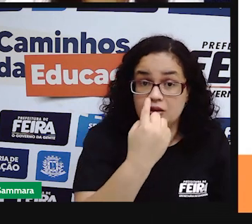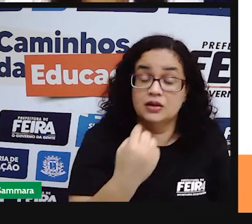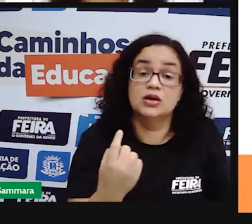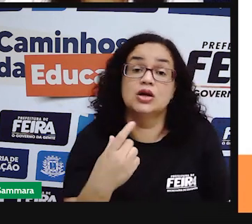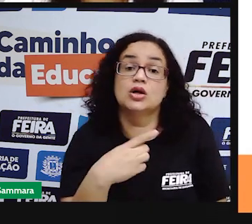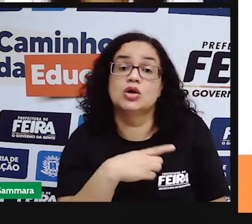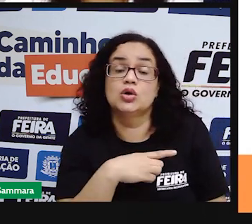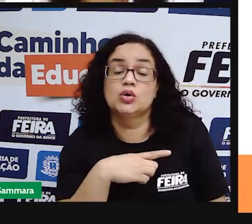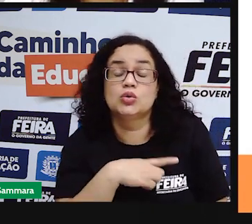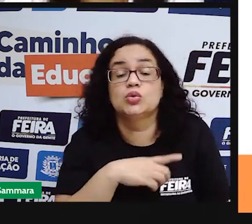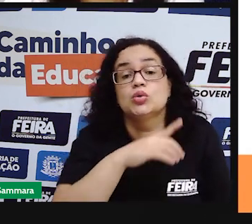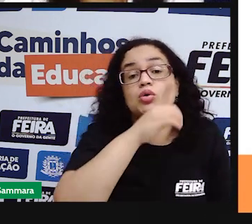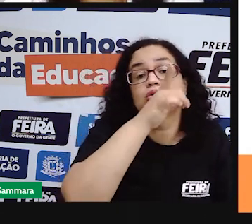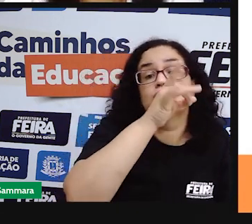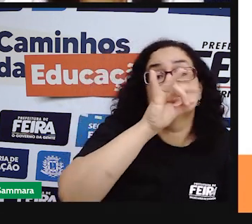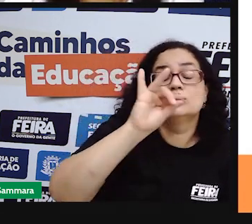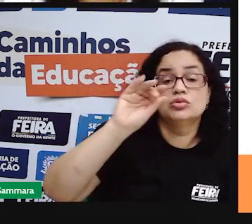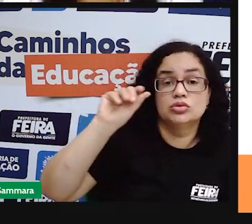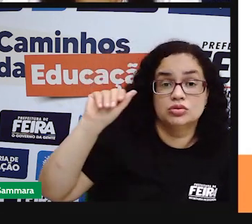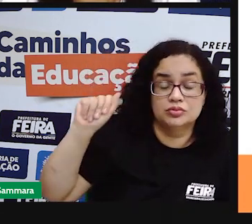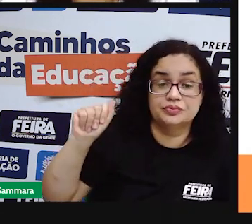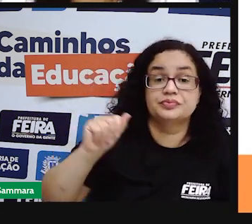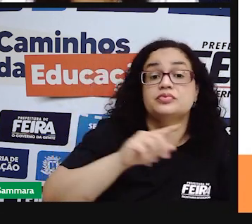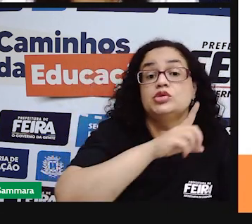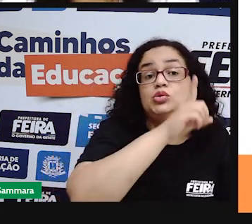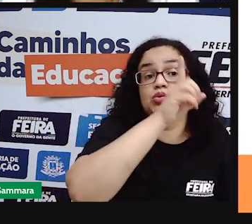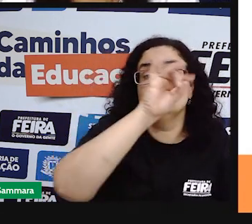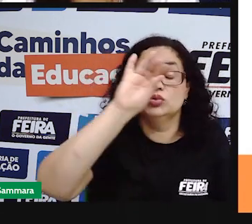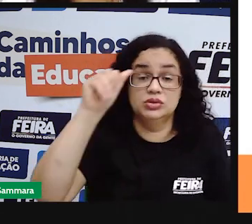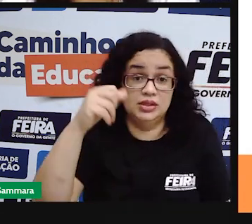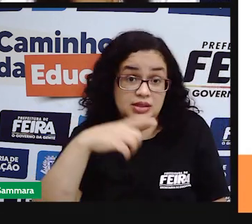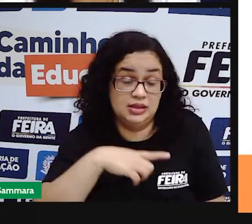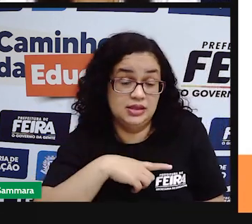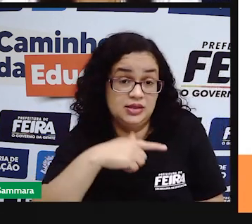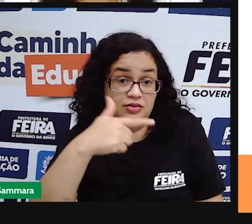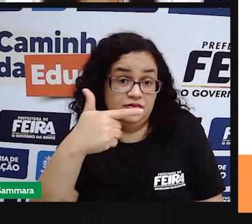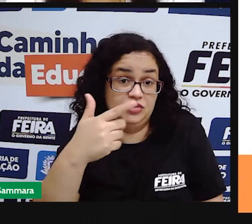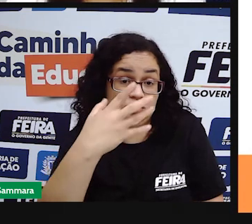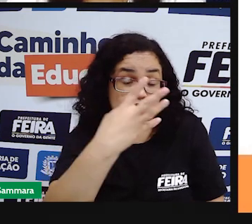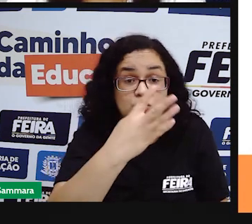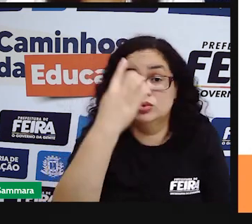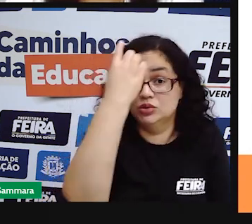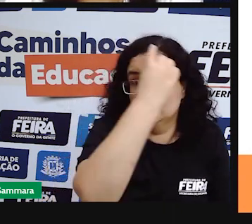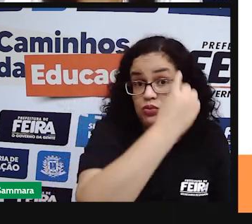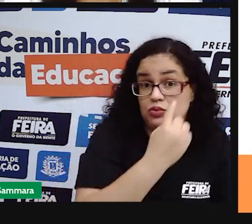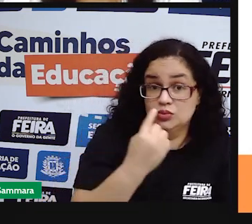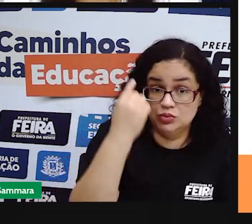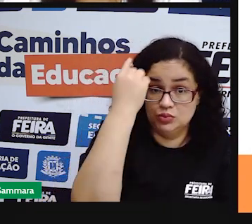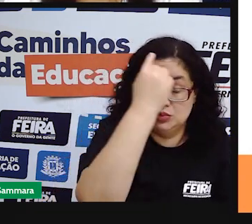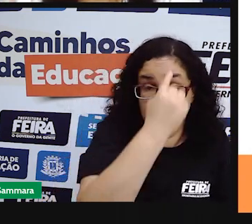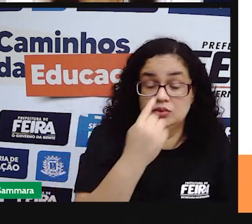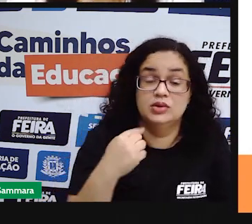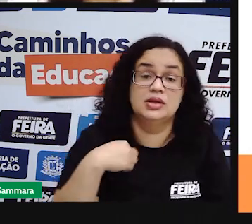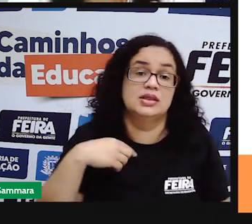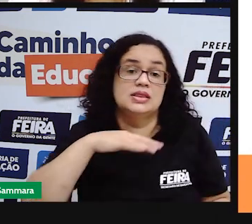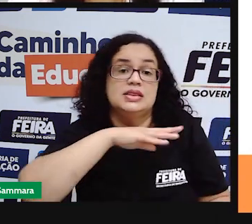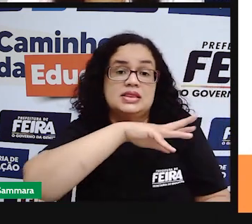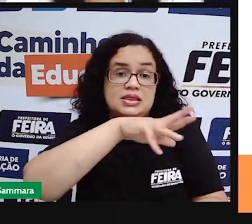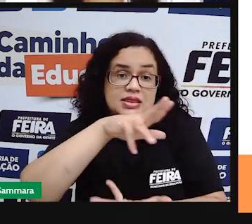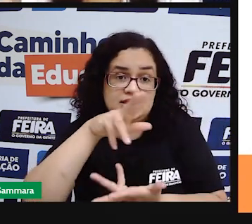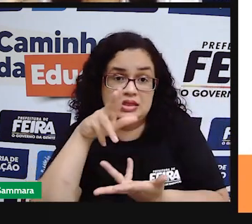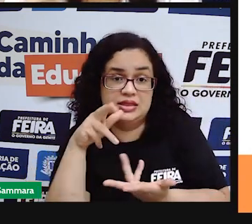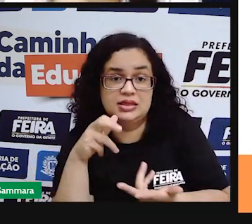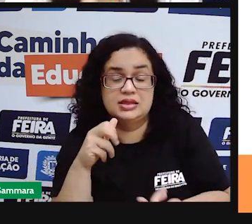do dia. O dia tem 24 horas e é justamente o tempo que a Terra gasta para dar